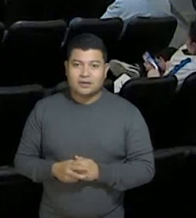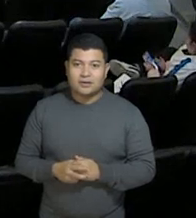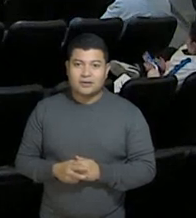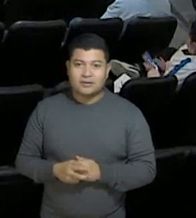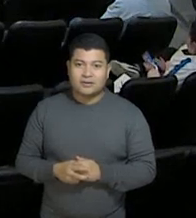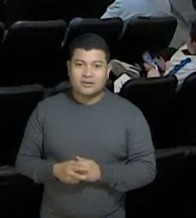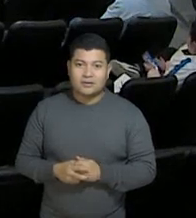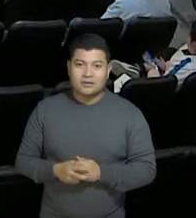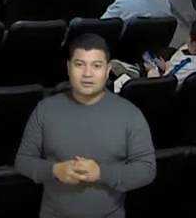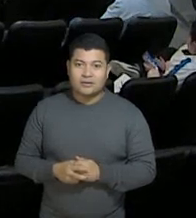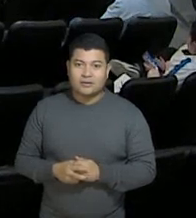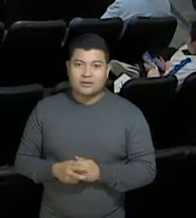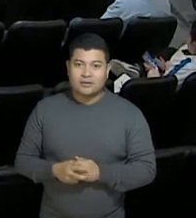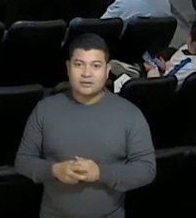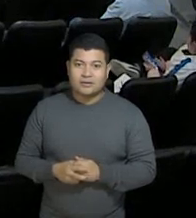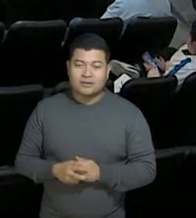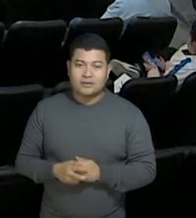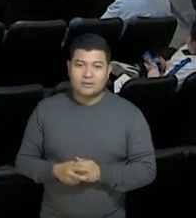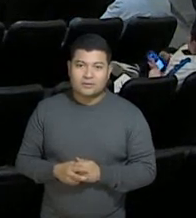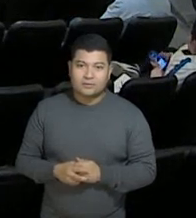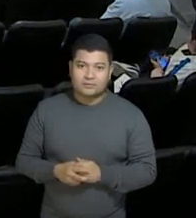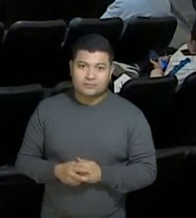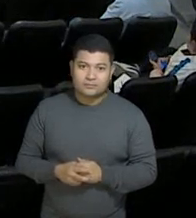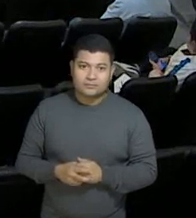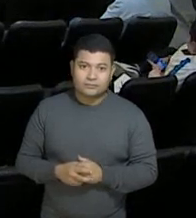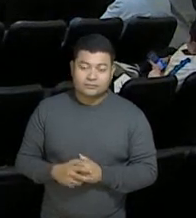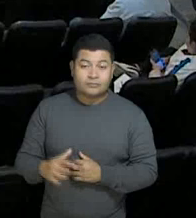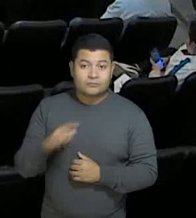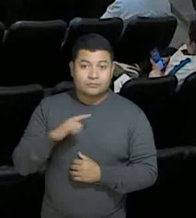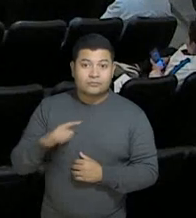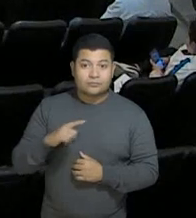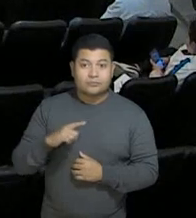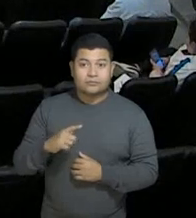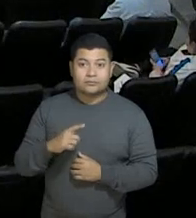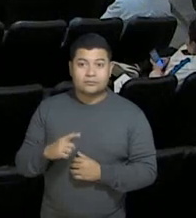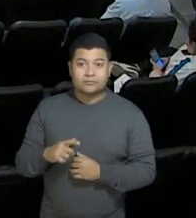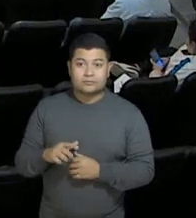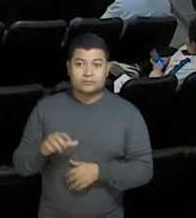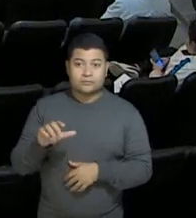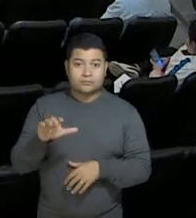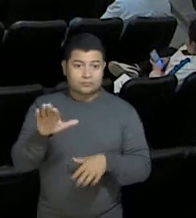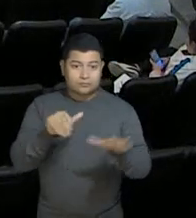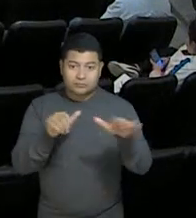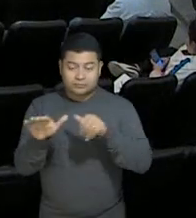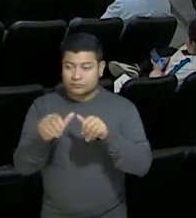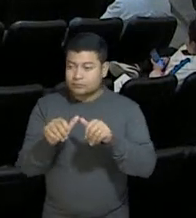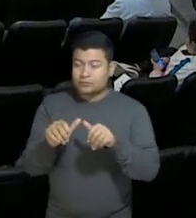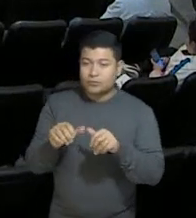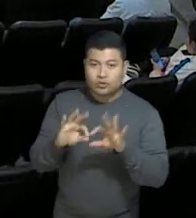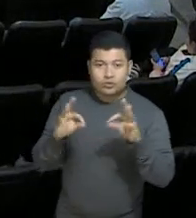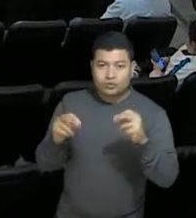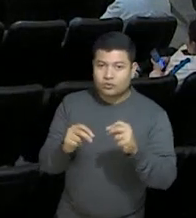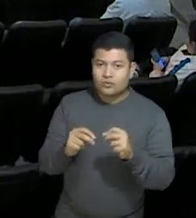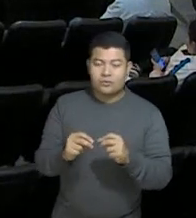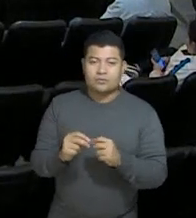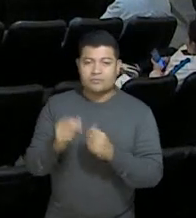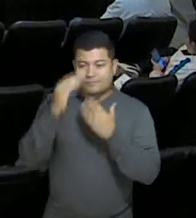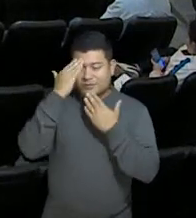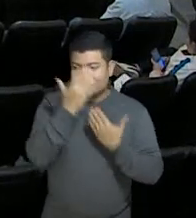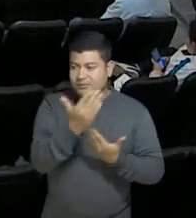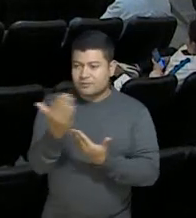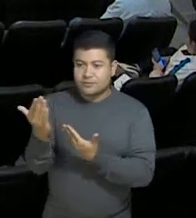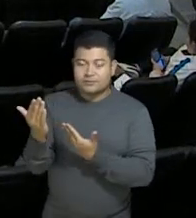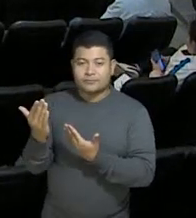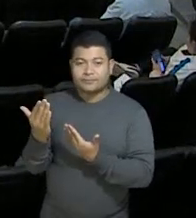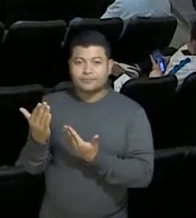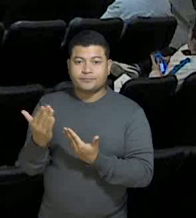Ah, o chamamento, quando nós fizemos chamamento, né, todos entraram em contato, foi maravilhoso. Muito obrigada.